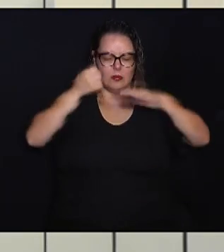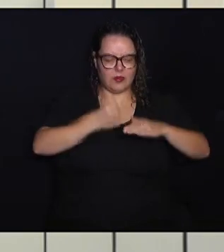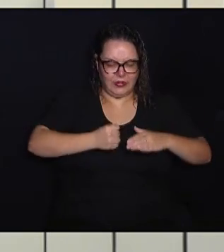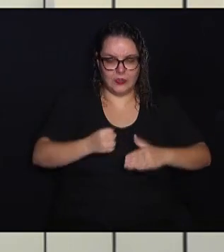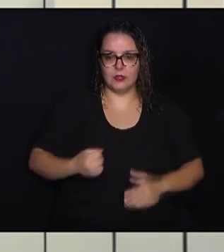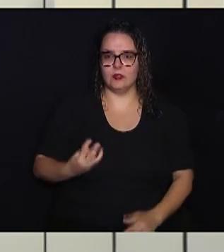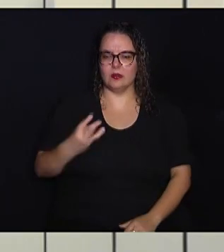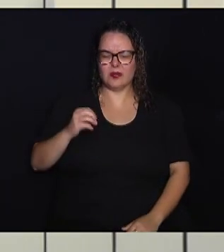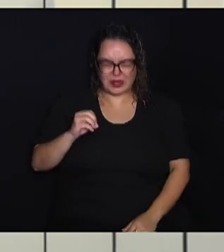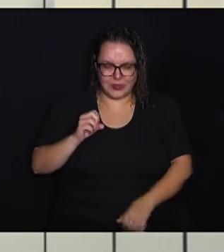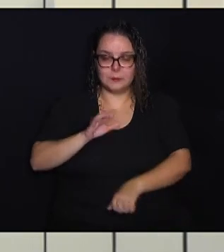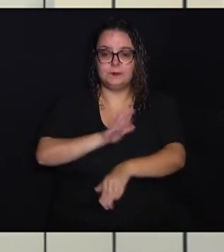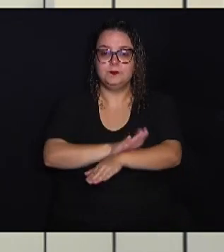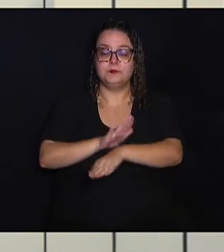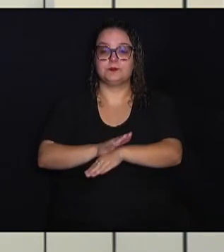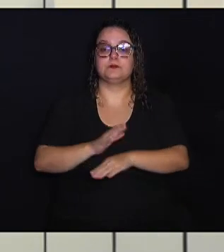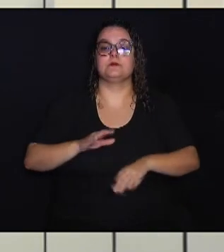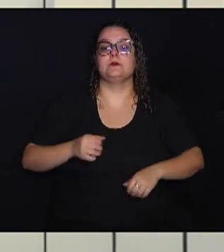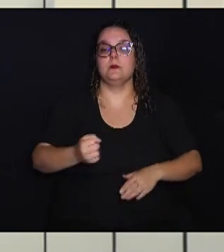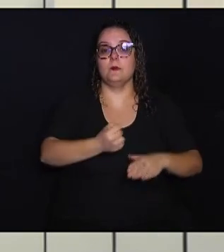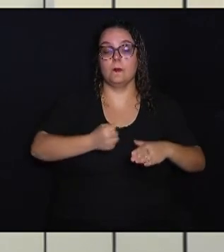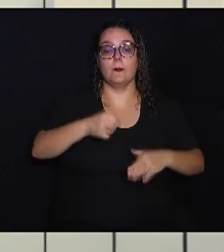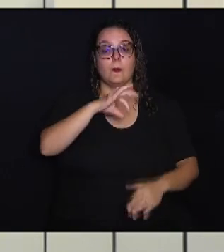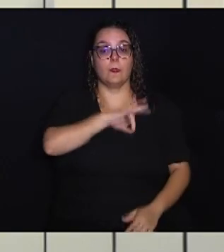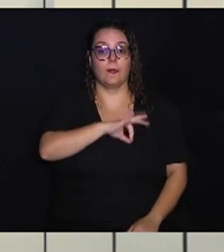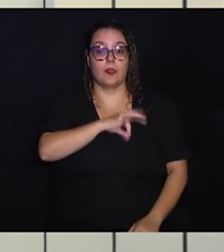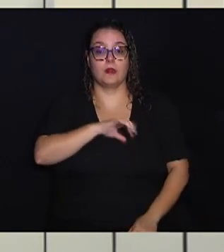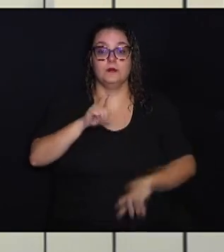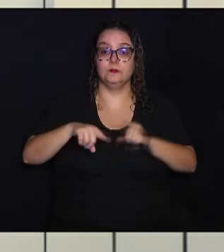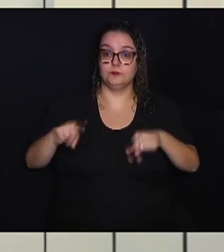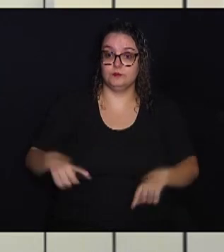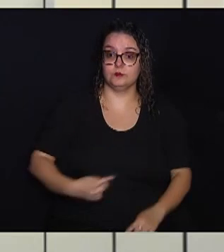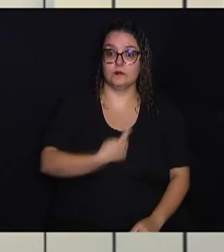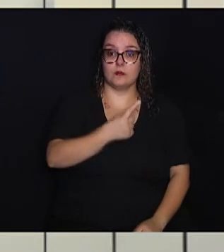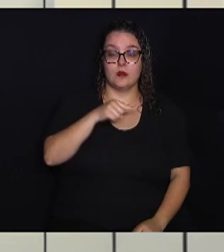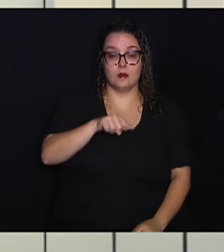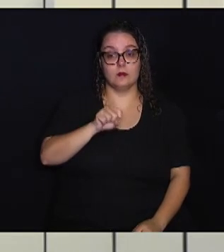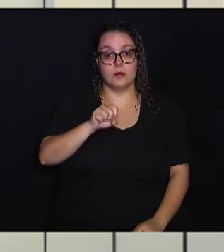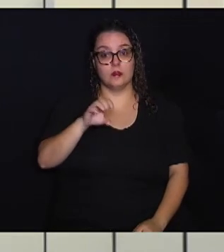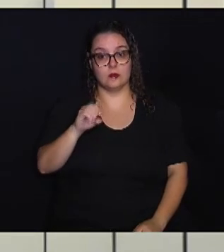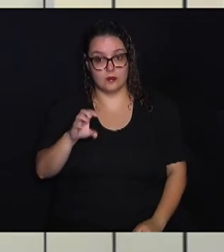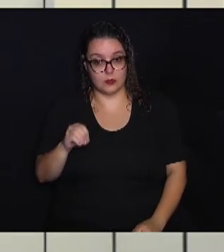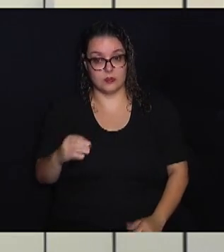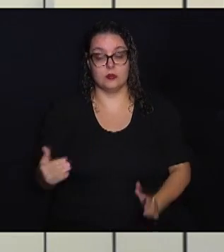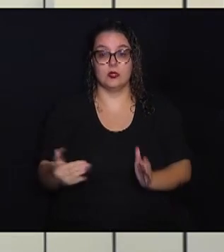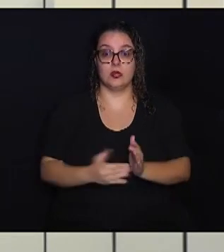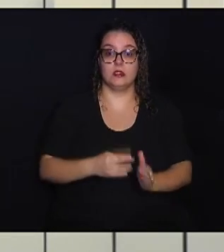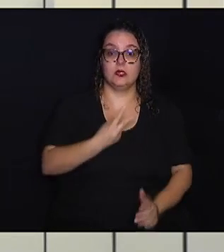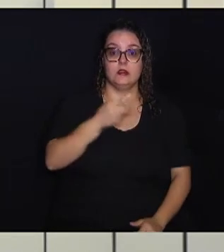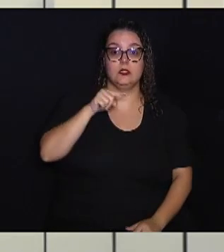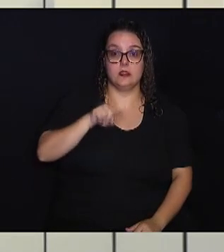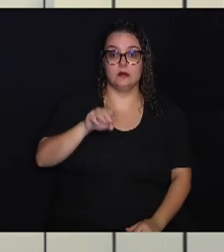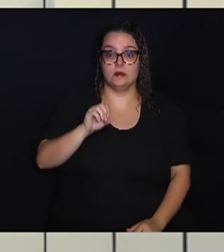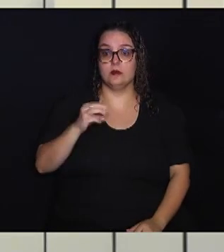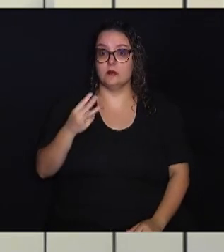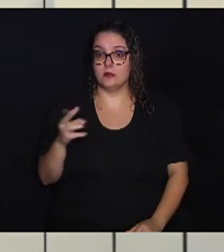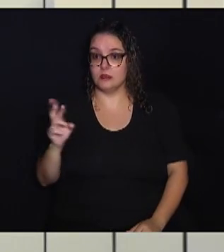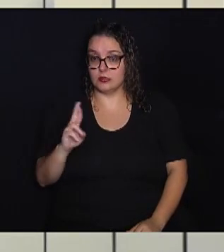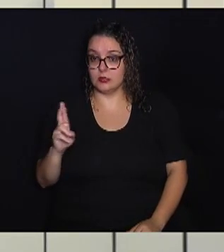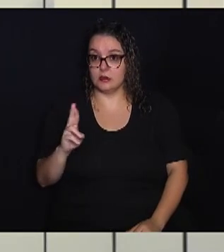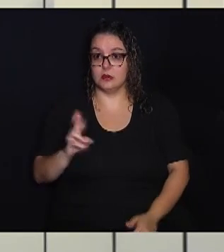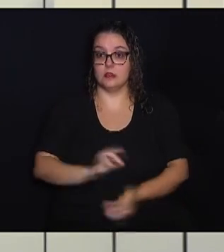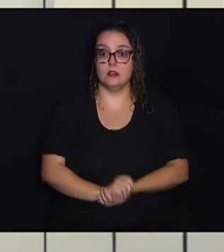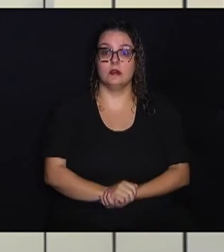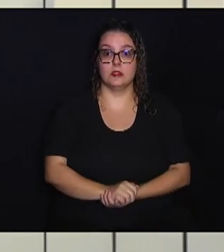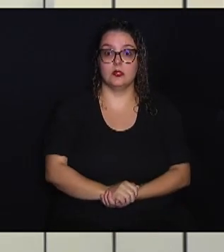30 para auxiliar de cozinha, com salários que variam entre R$ 1.800 e R$ 2.003.